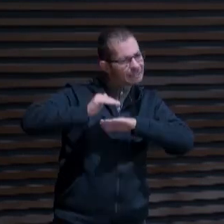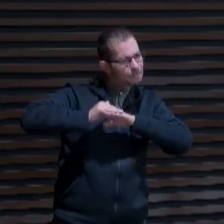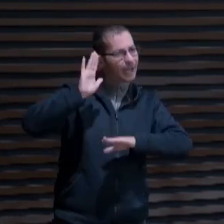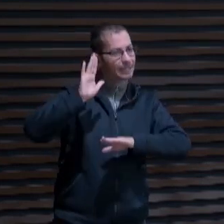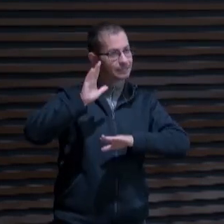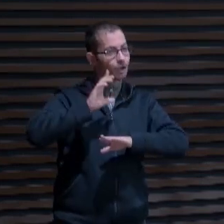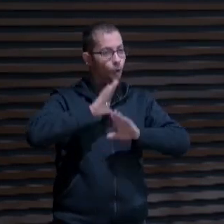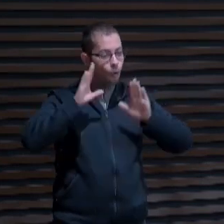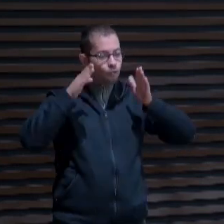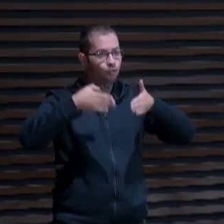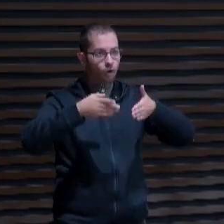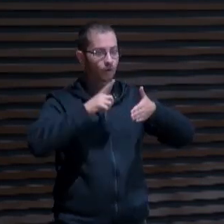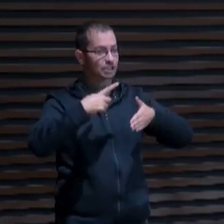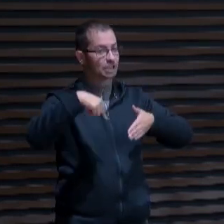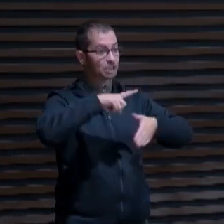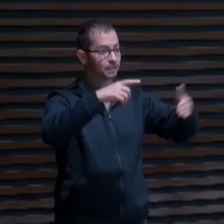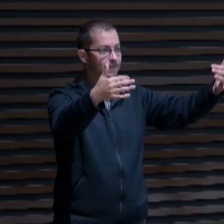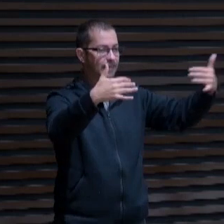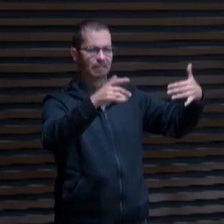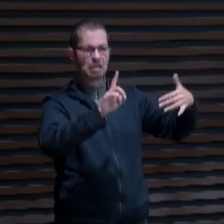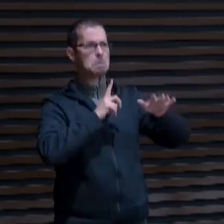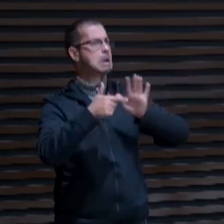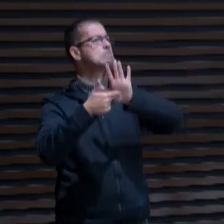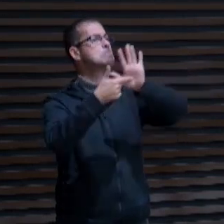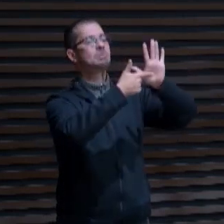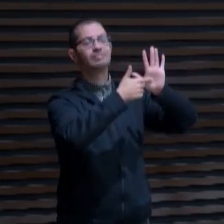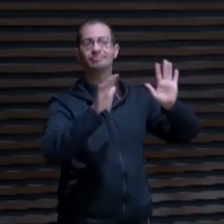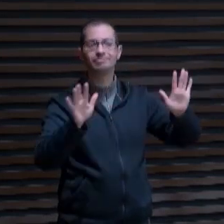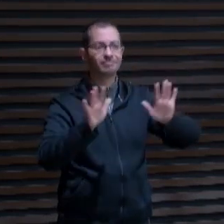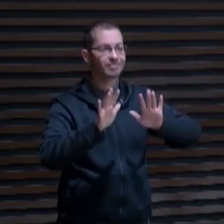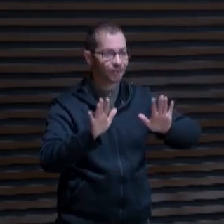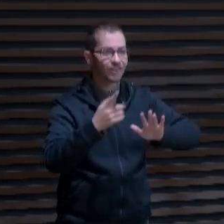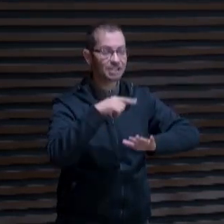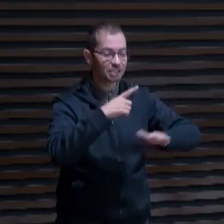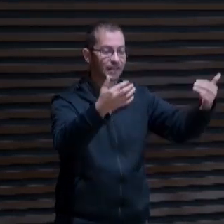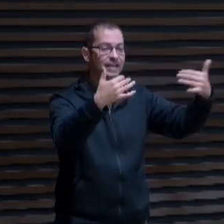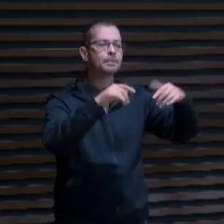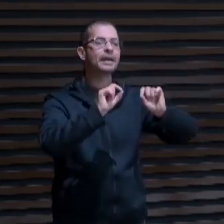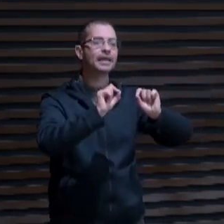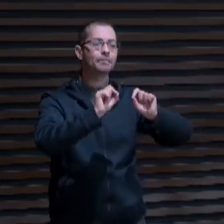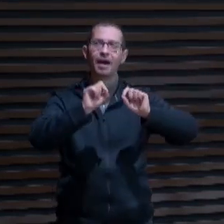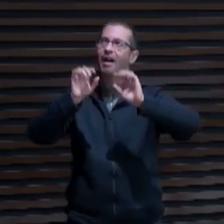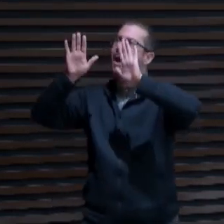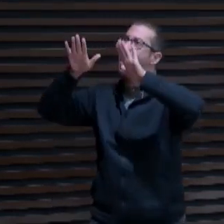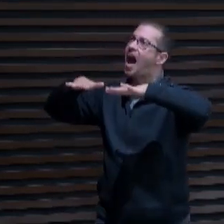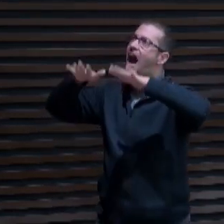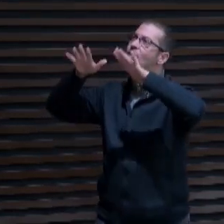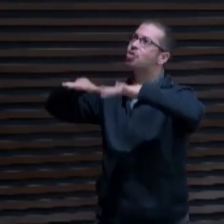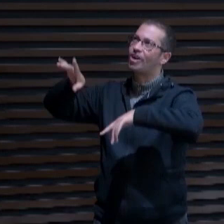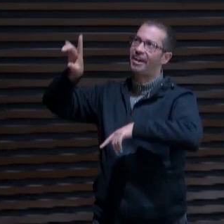foco da reunião da igreja. Como nos ensina a palavra, há na reunião do povo de Deus a adoração, o partir do pão,